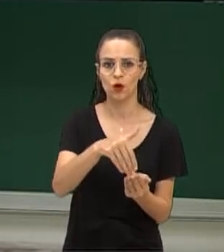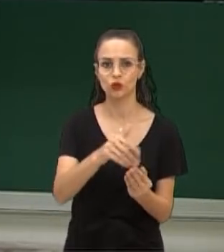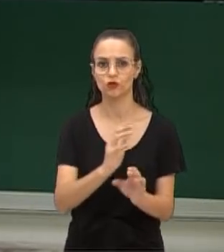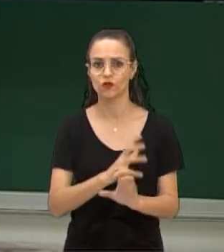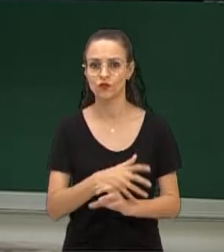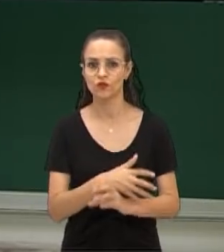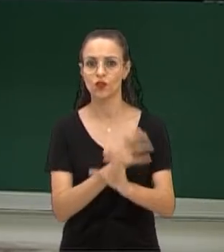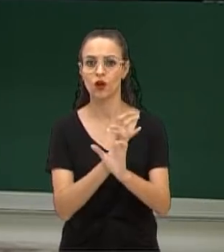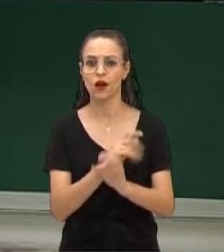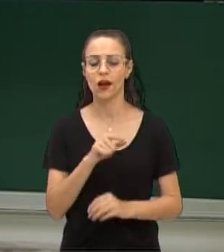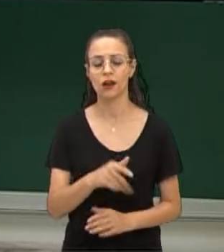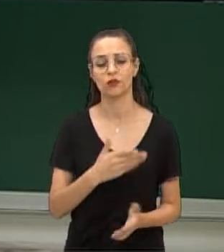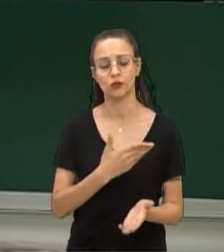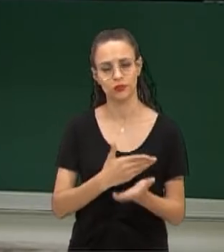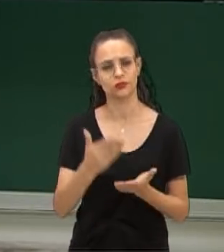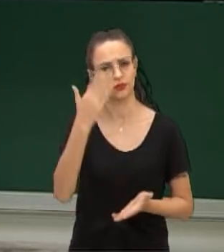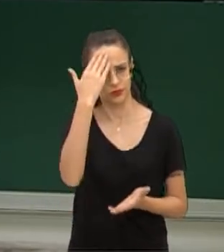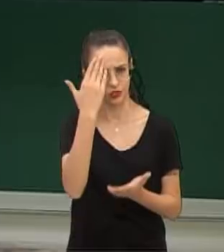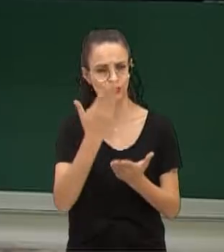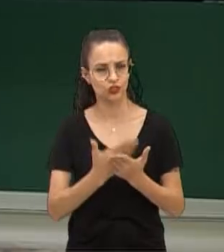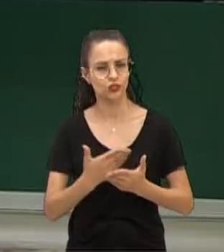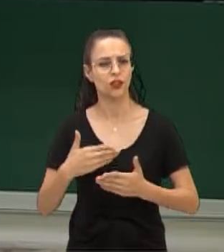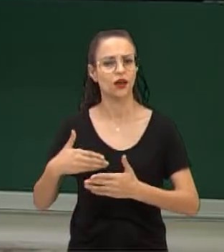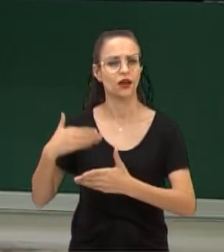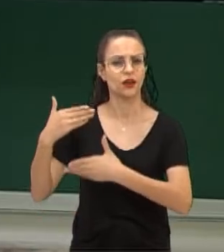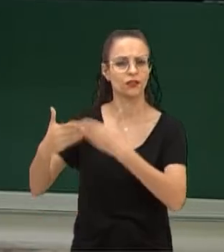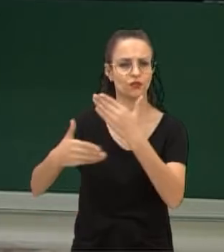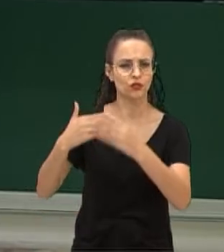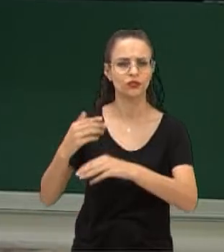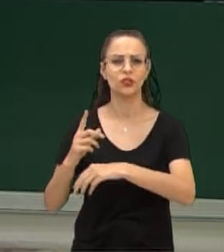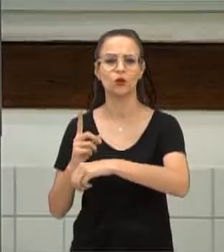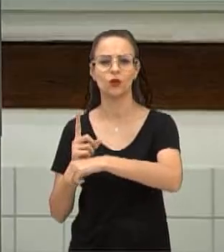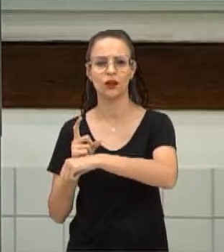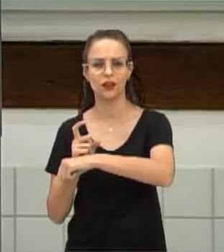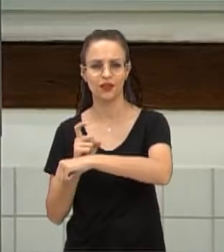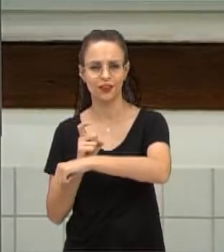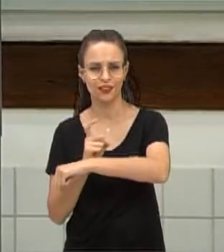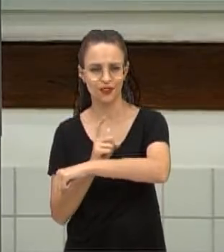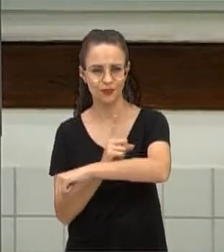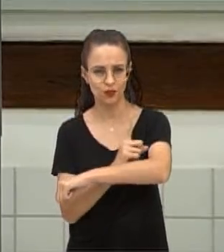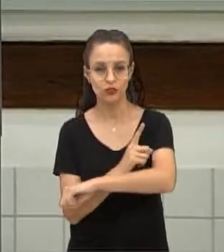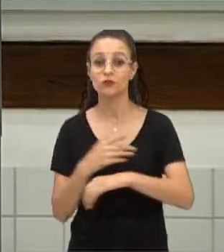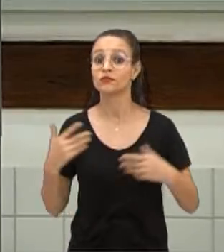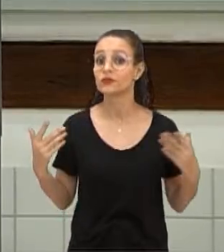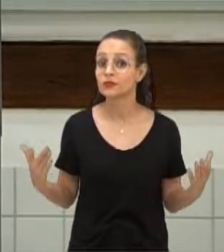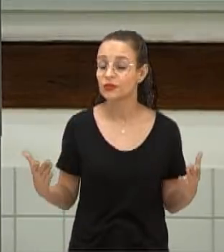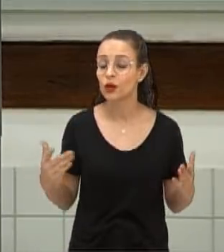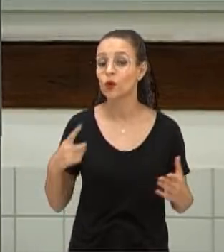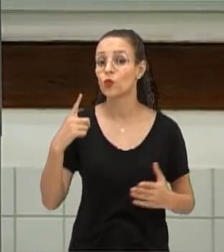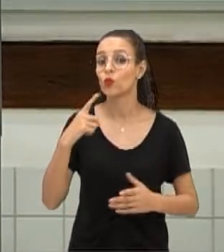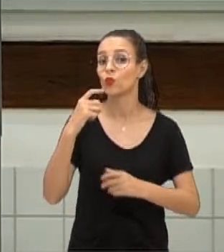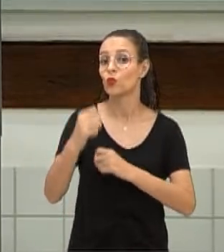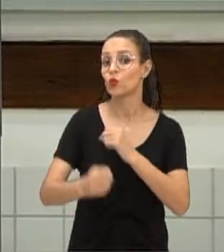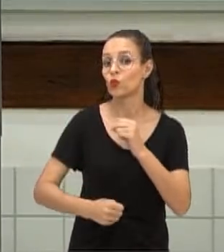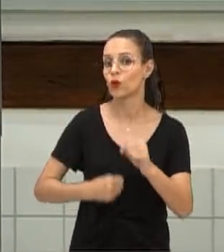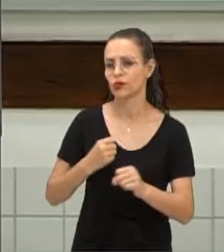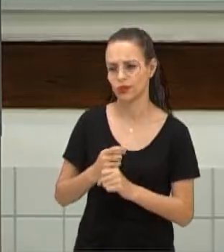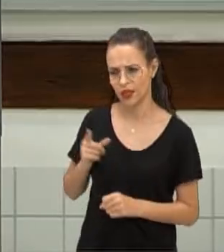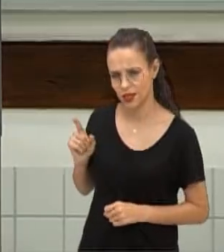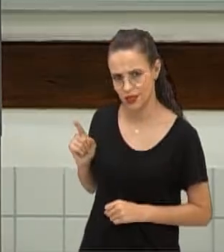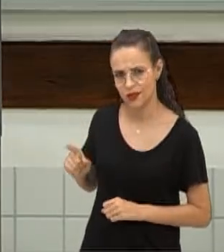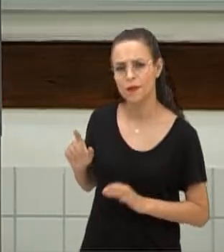partir dali começou a acreditar na evolução dos seres vivos? Pois então, pessoal, um ano depois que ele